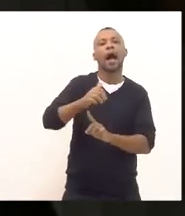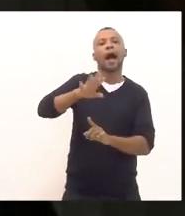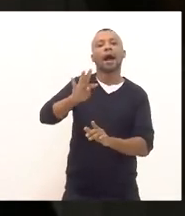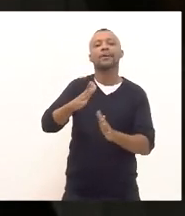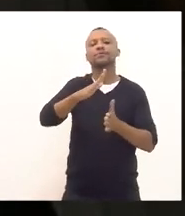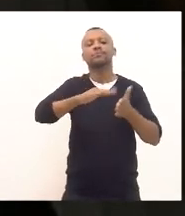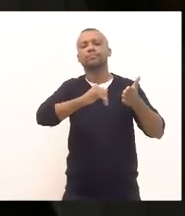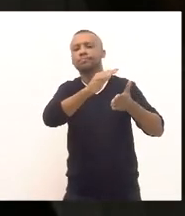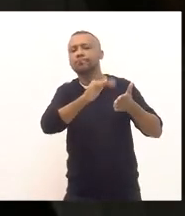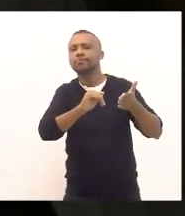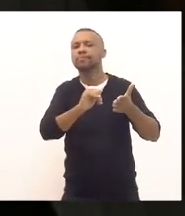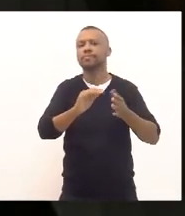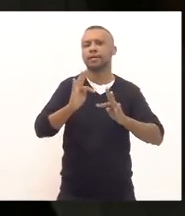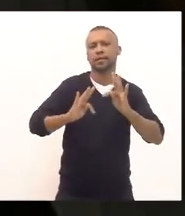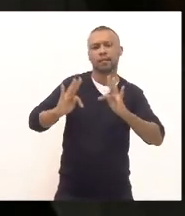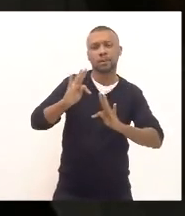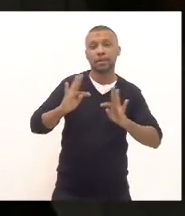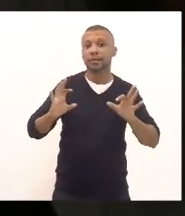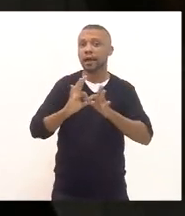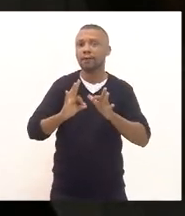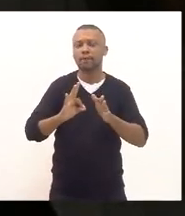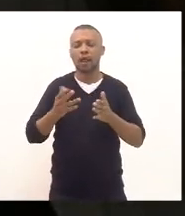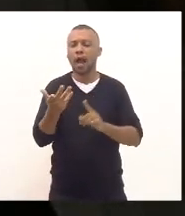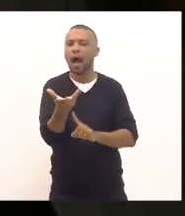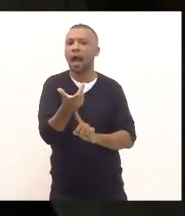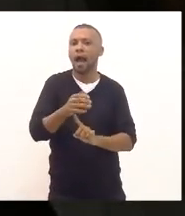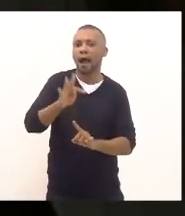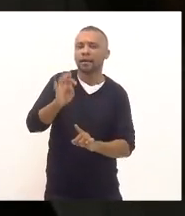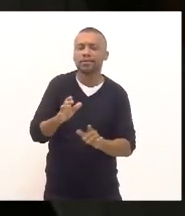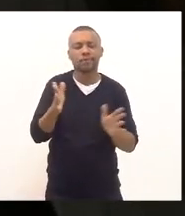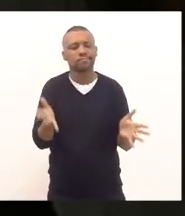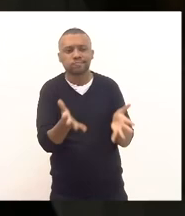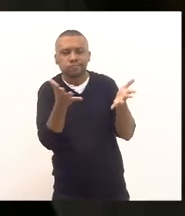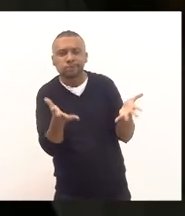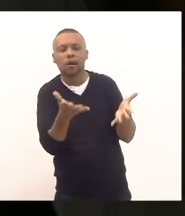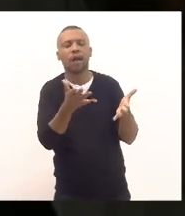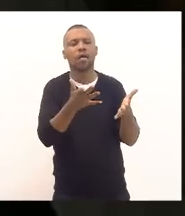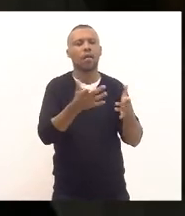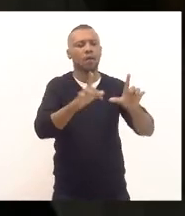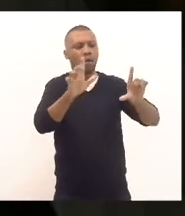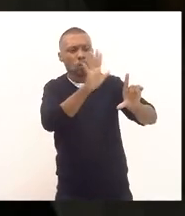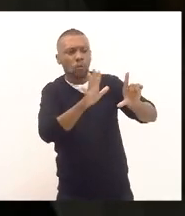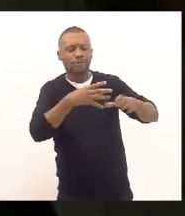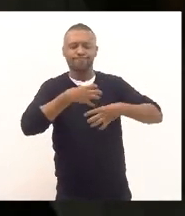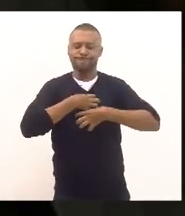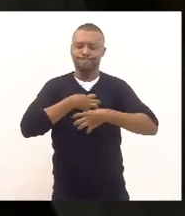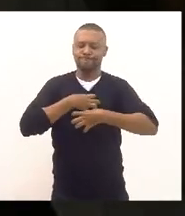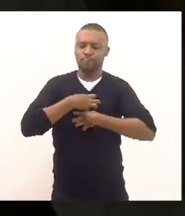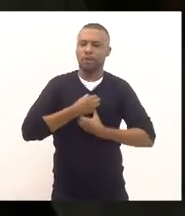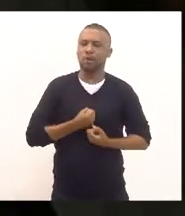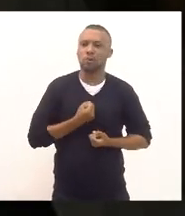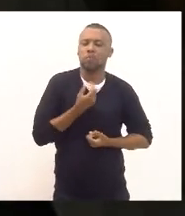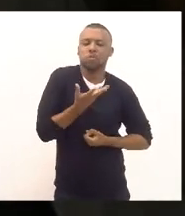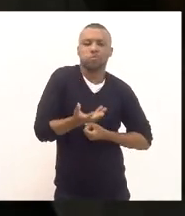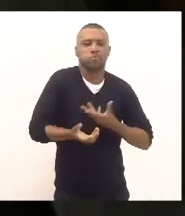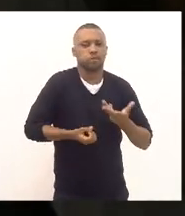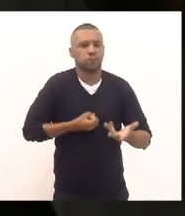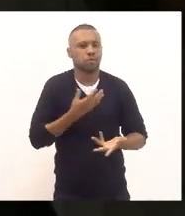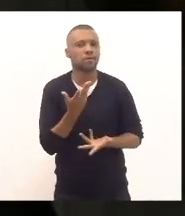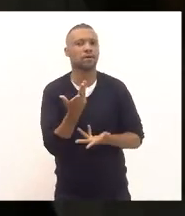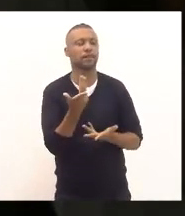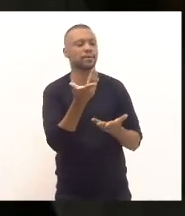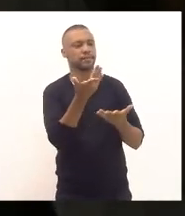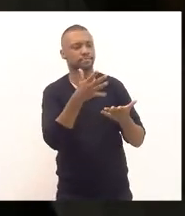nas terapias que passavam pela Exatus pacientes eram estimulados a pintar a expressar seus sentimentos que prestasse hoje